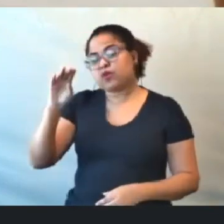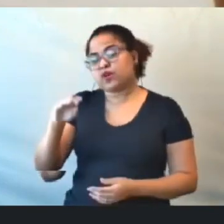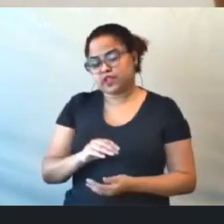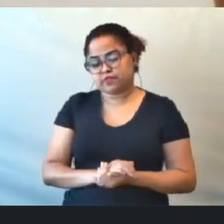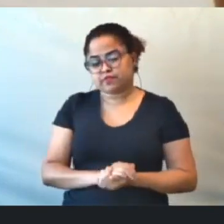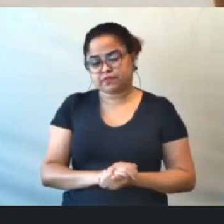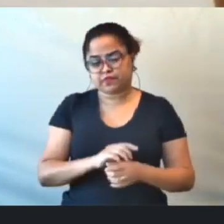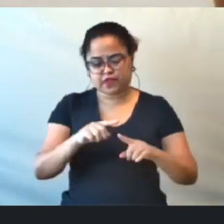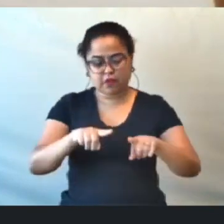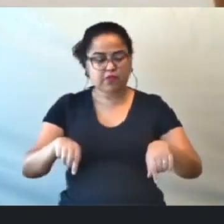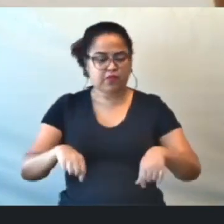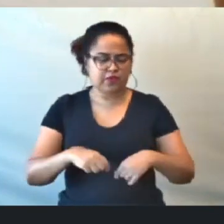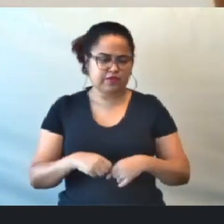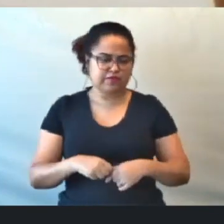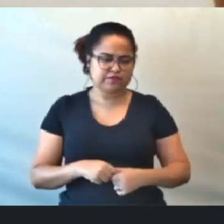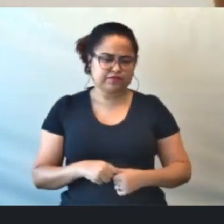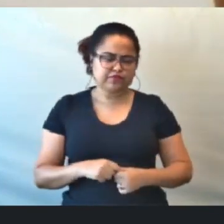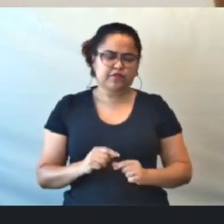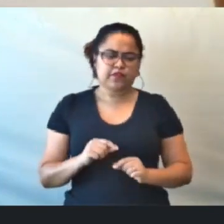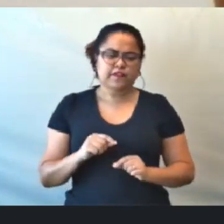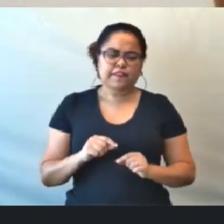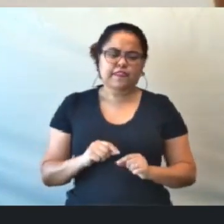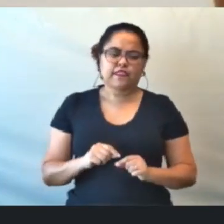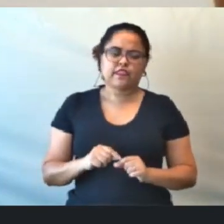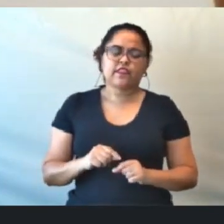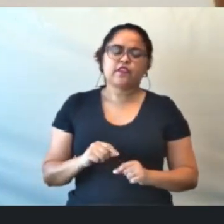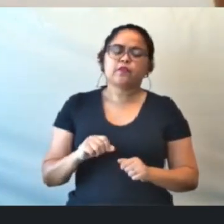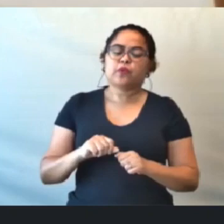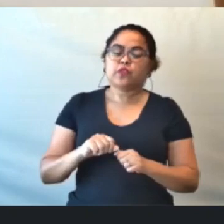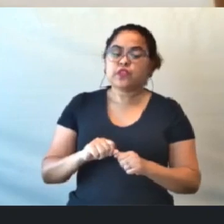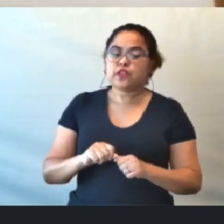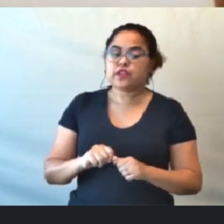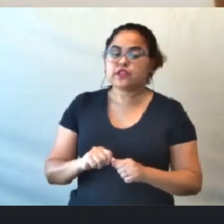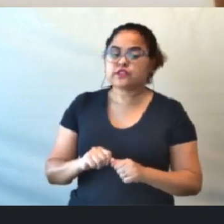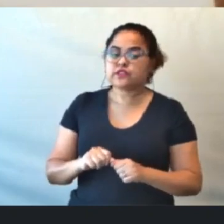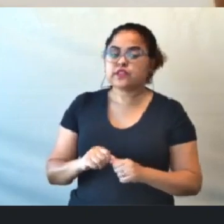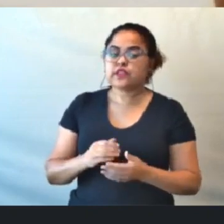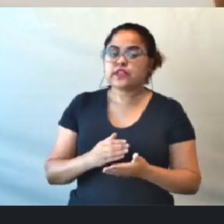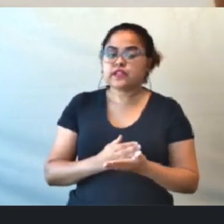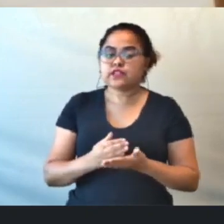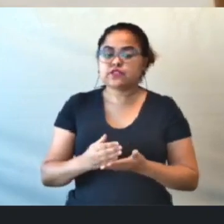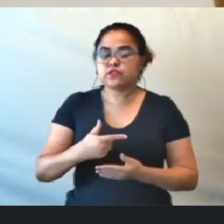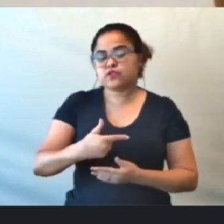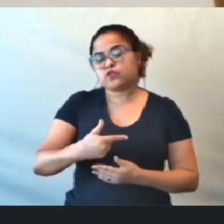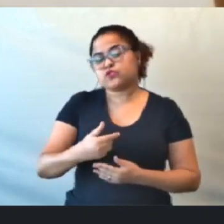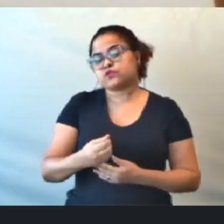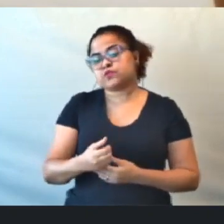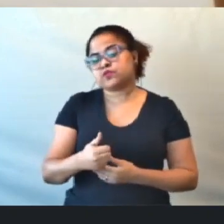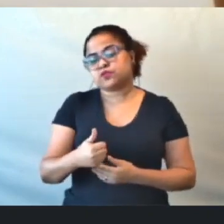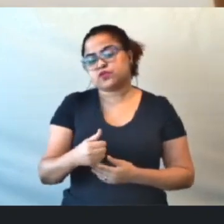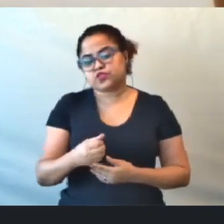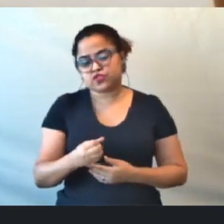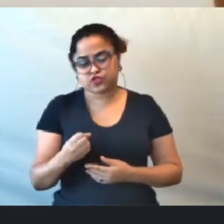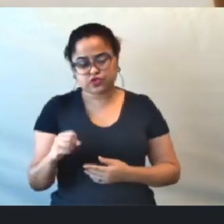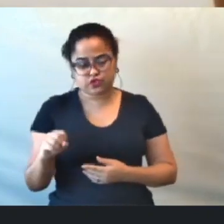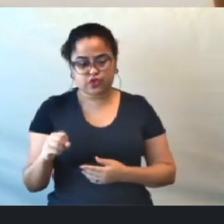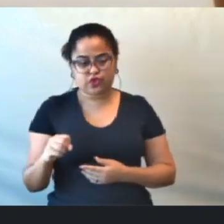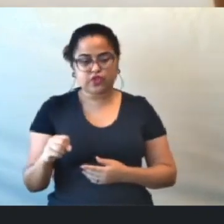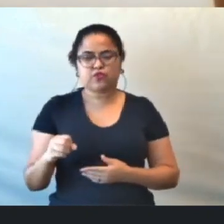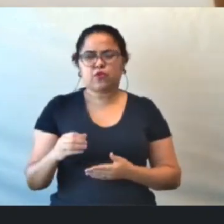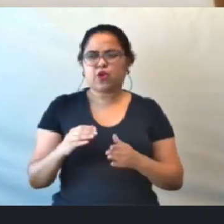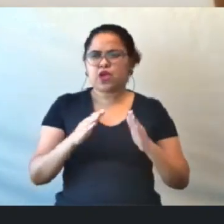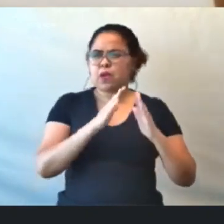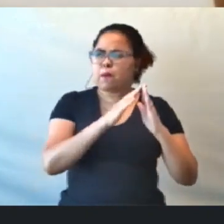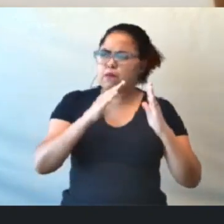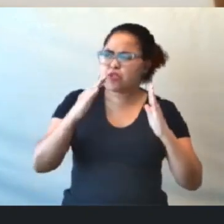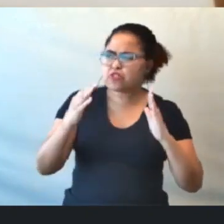Pampulha foi esse contrato, que iniciou em 2018, por 3 anos, teve um aditivo. Então, ele, a duração